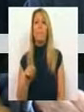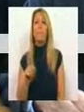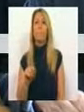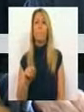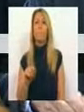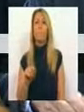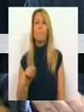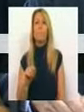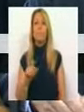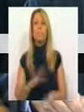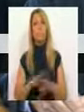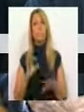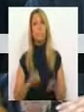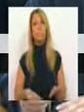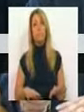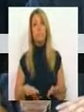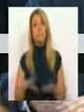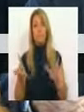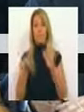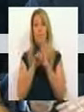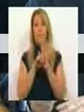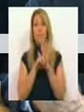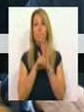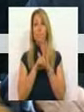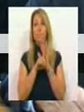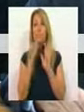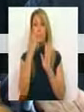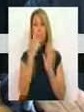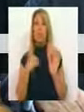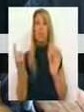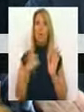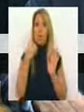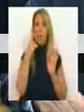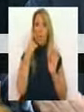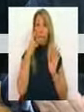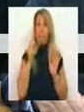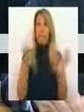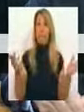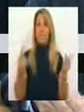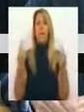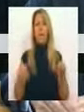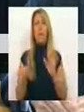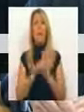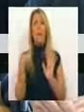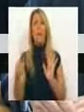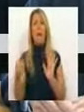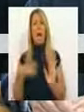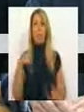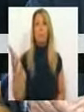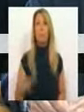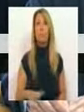é que relativamente à legislação, se nós formos a ver, existe uma legislação em